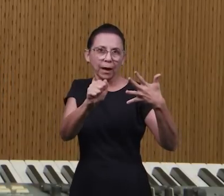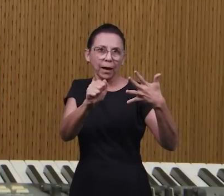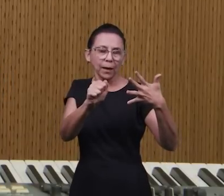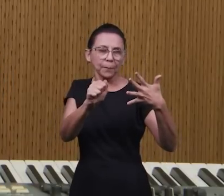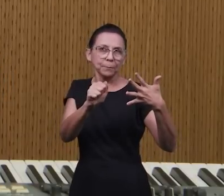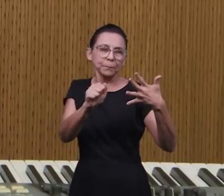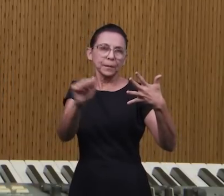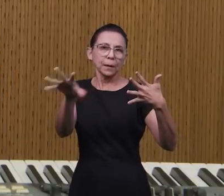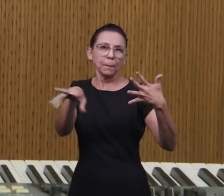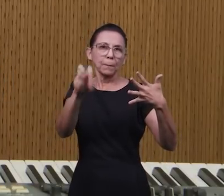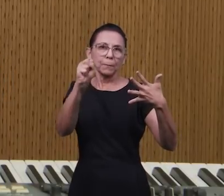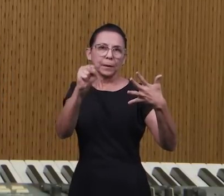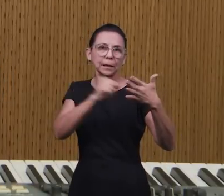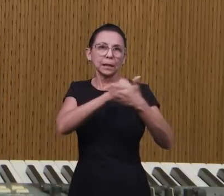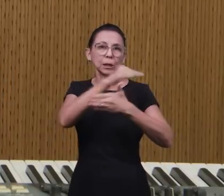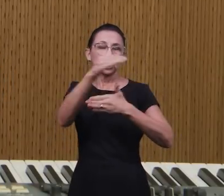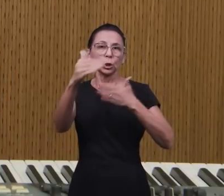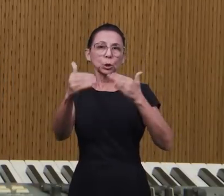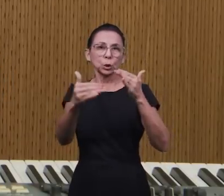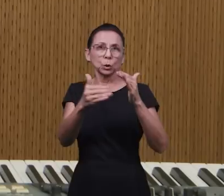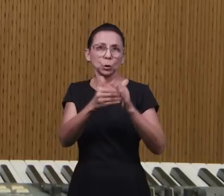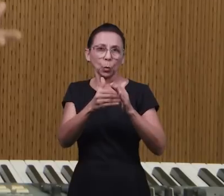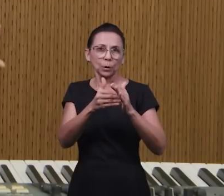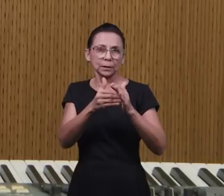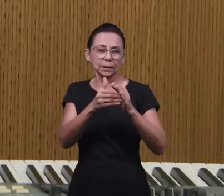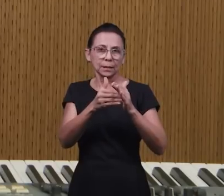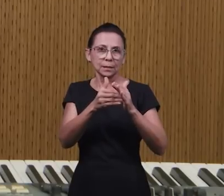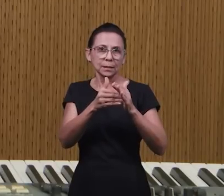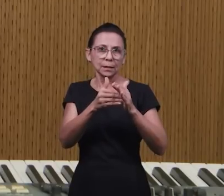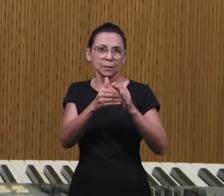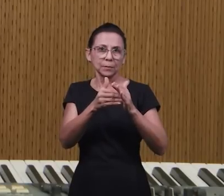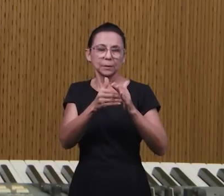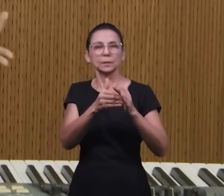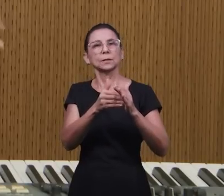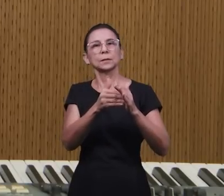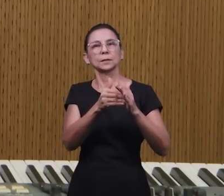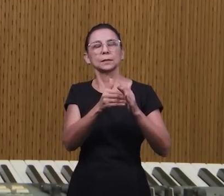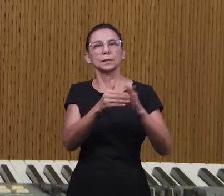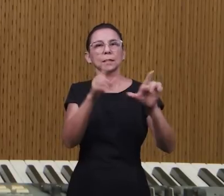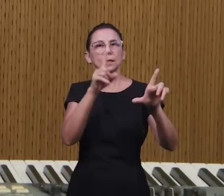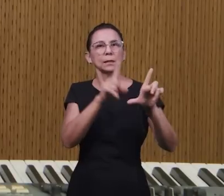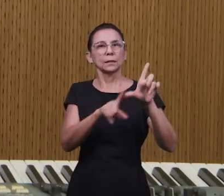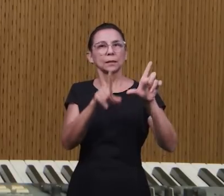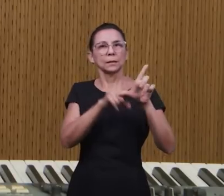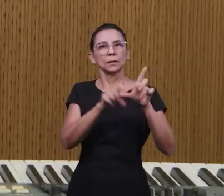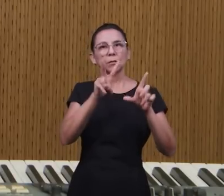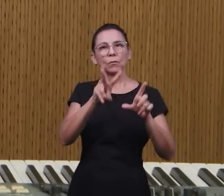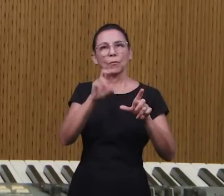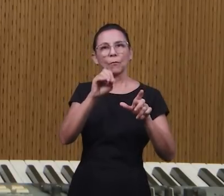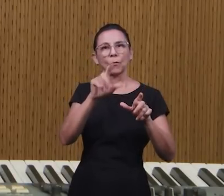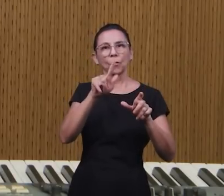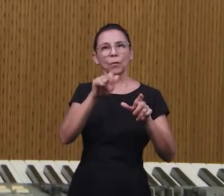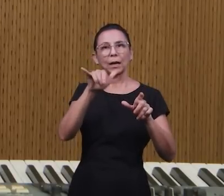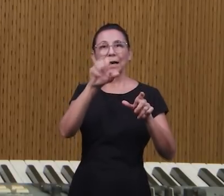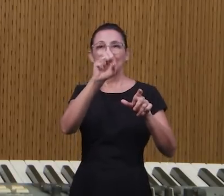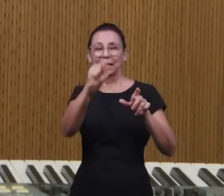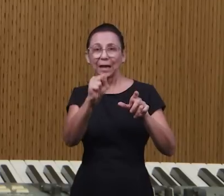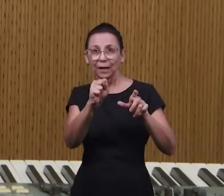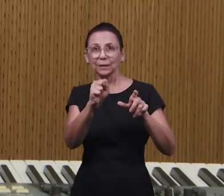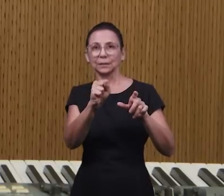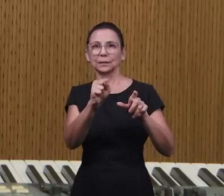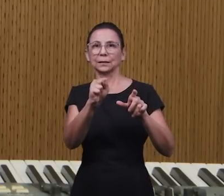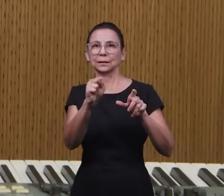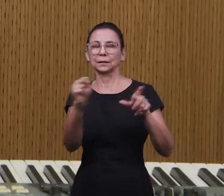e pegar todas as suas vogais, todas as vogais que nós temos no alfabeto, e cantar essas vogais em cima